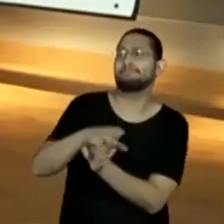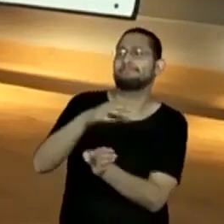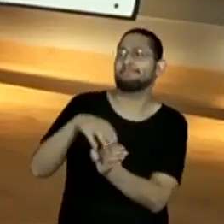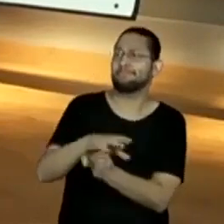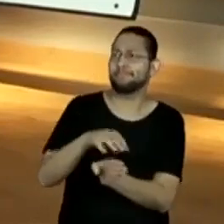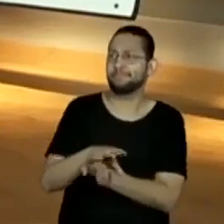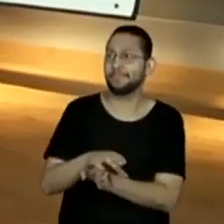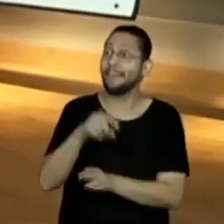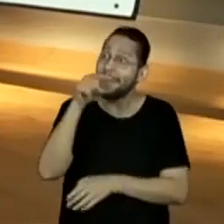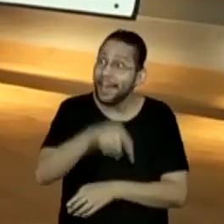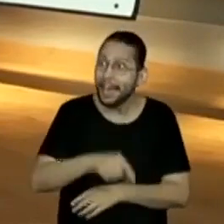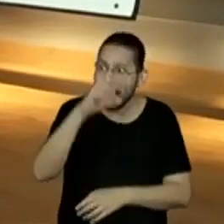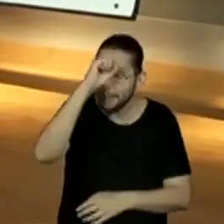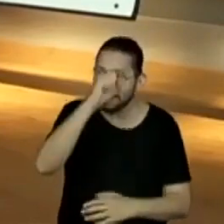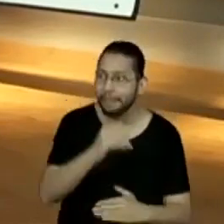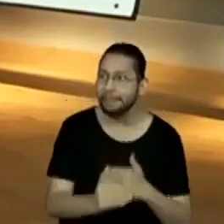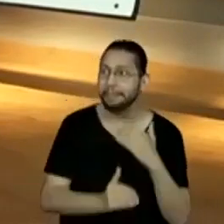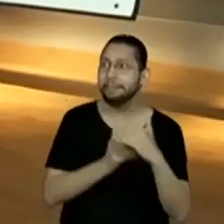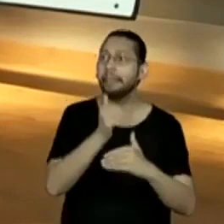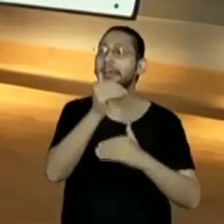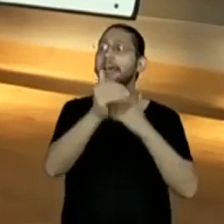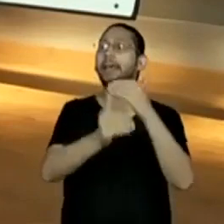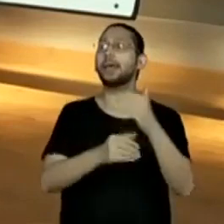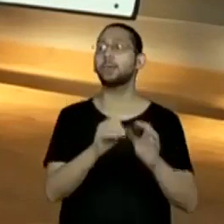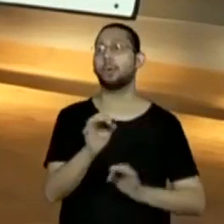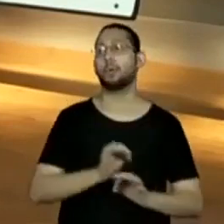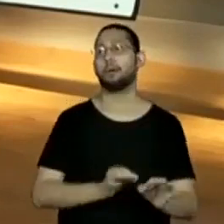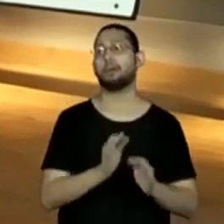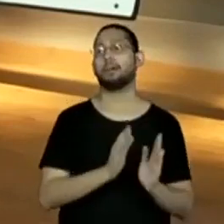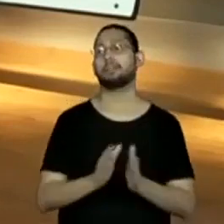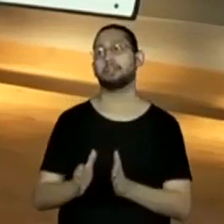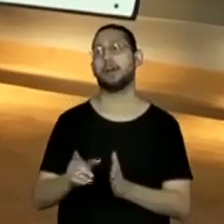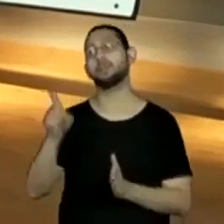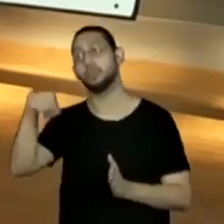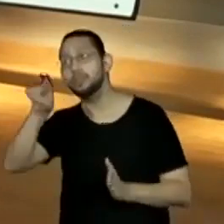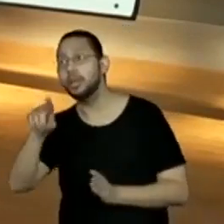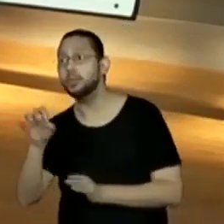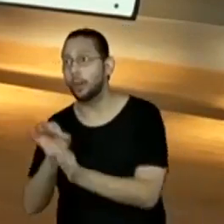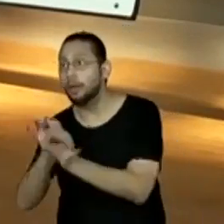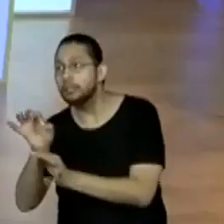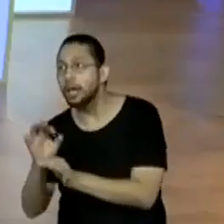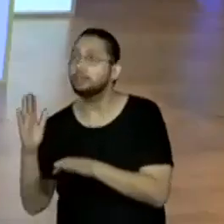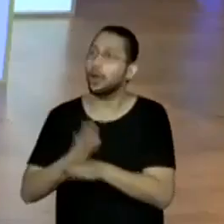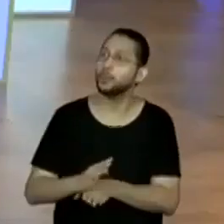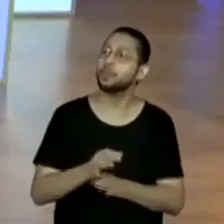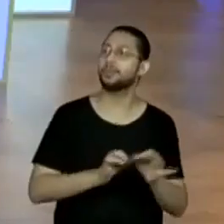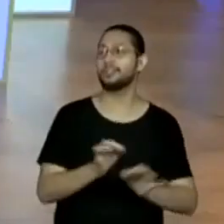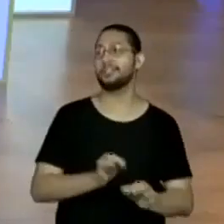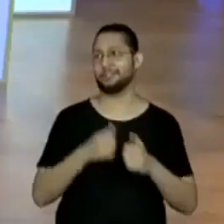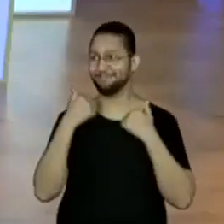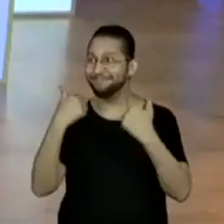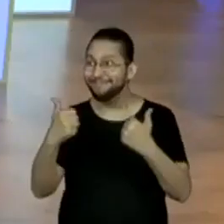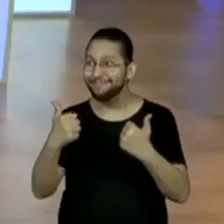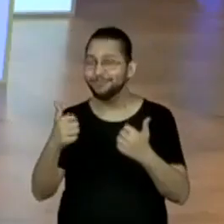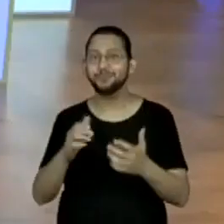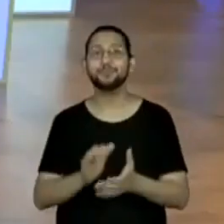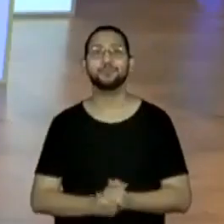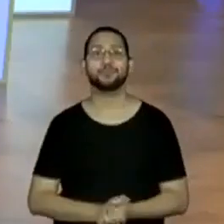organizada se ela tiver o exemplo também ao lado dela. Tudo bem? Muito obrigado. Olha só,